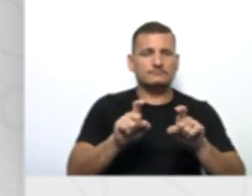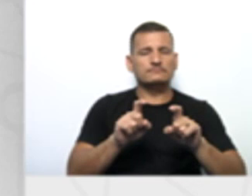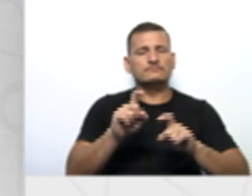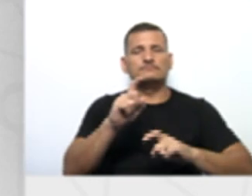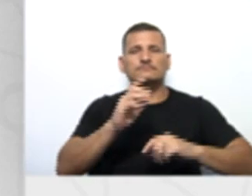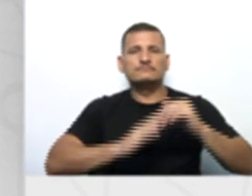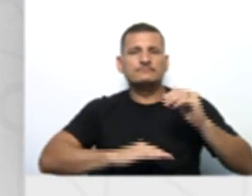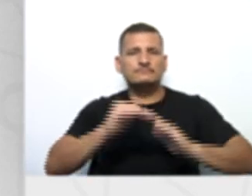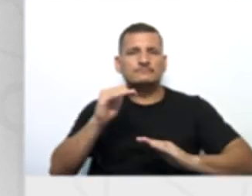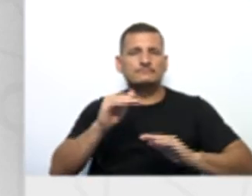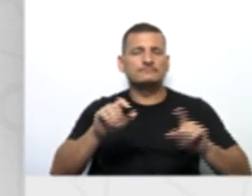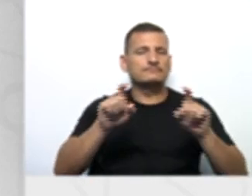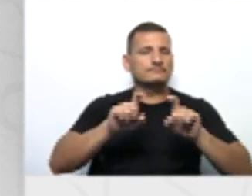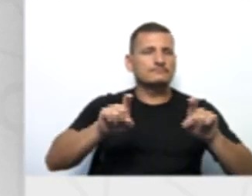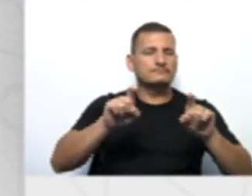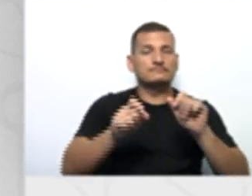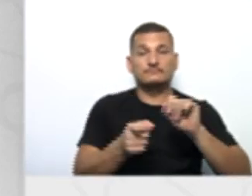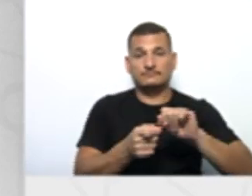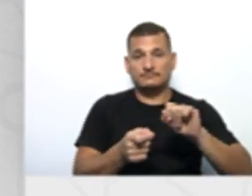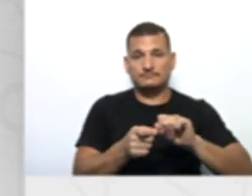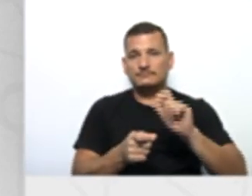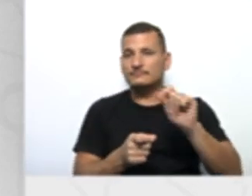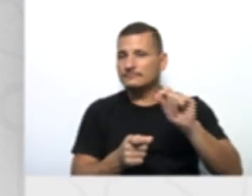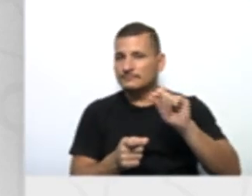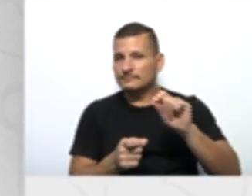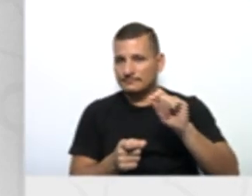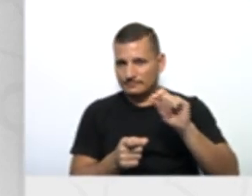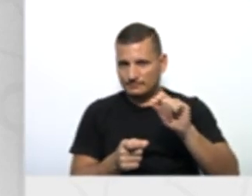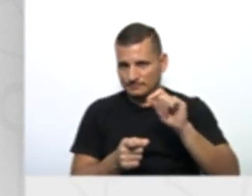para a internet faz. Você já ouviu falar de